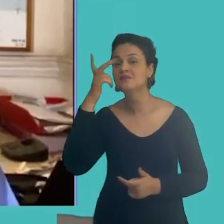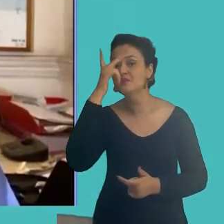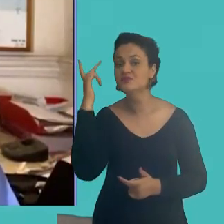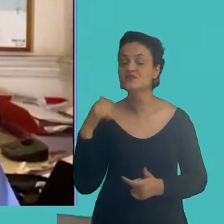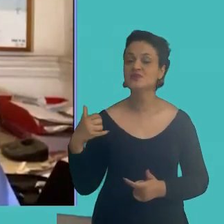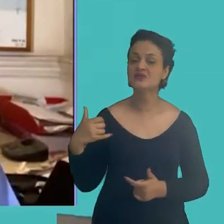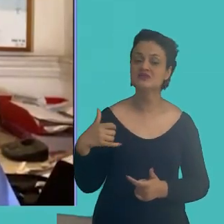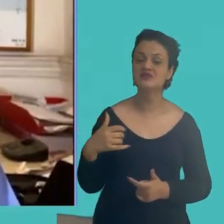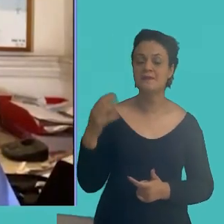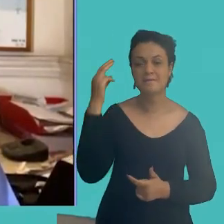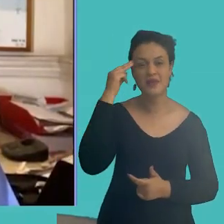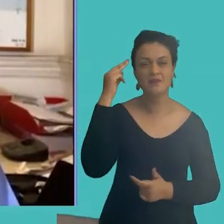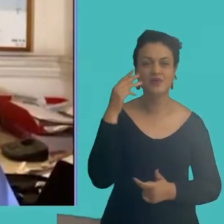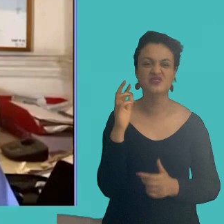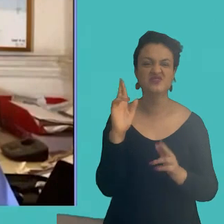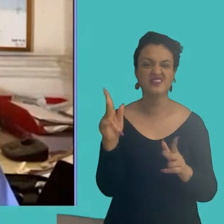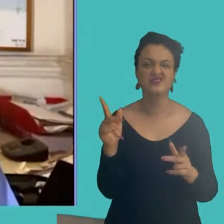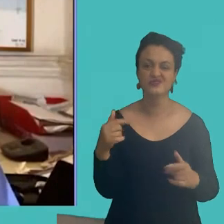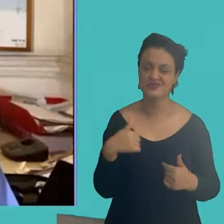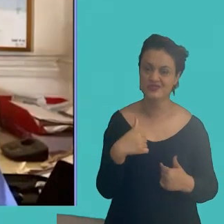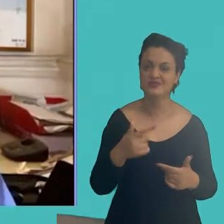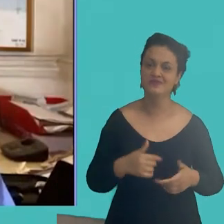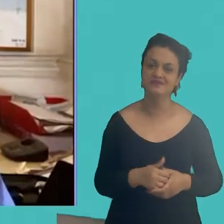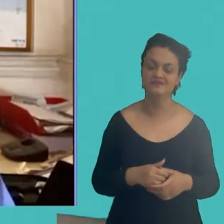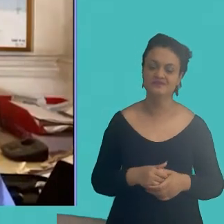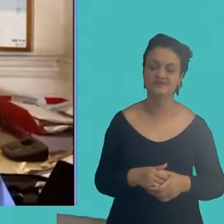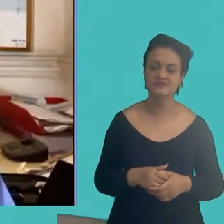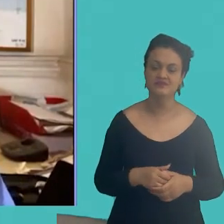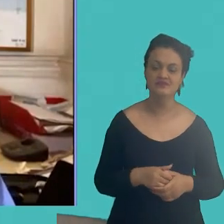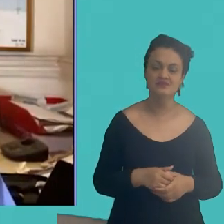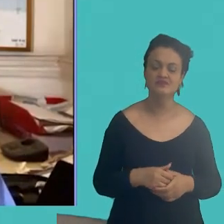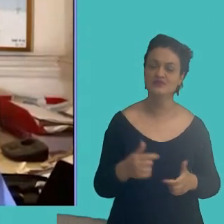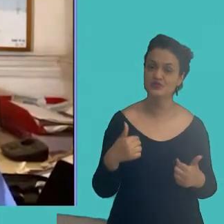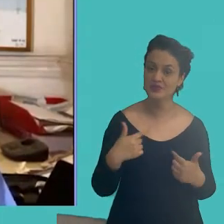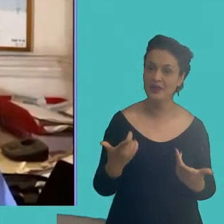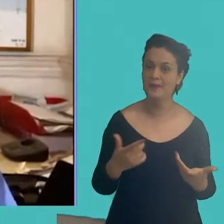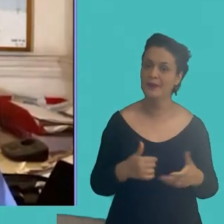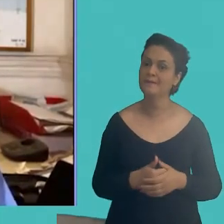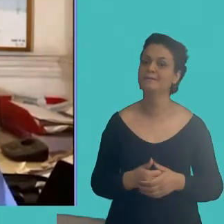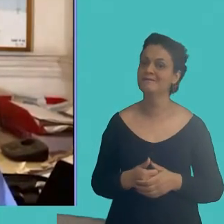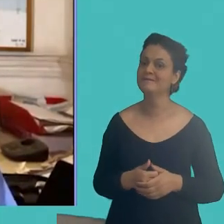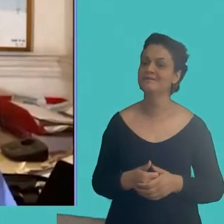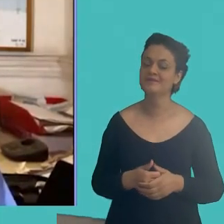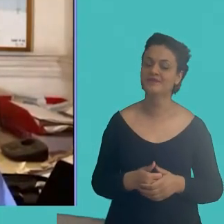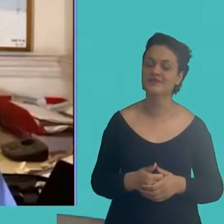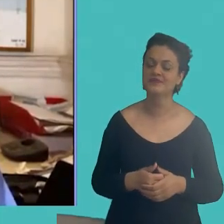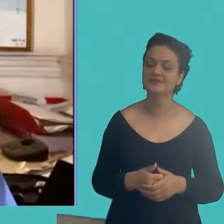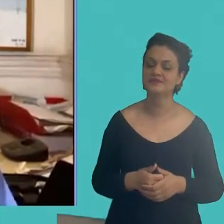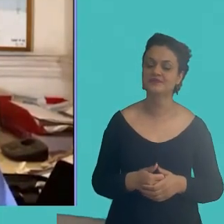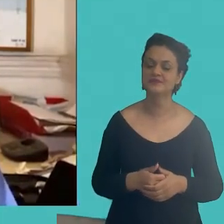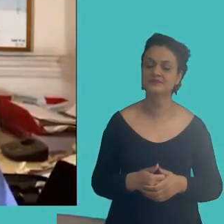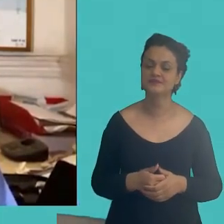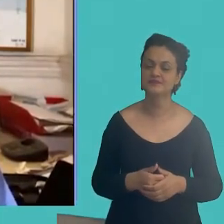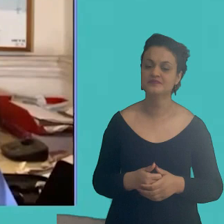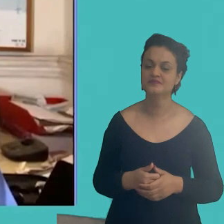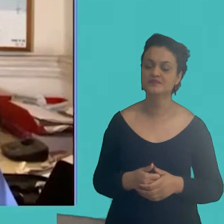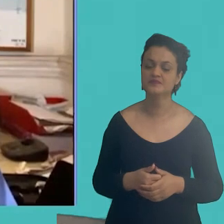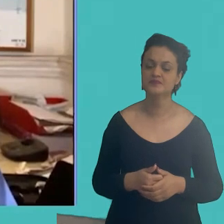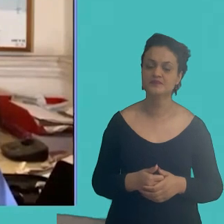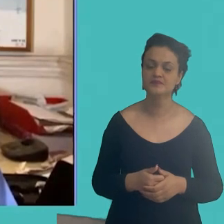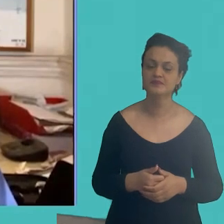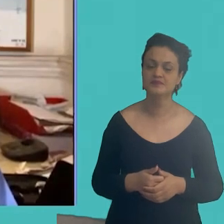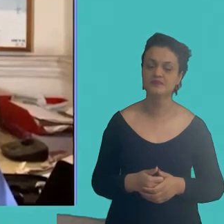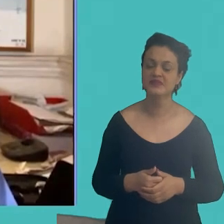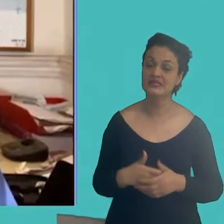memória de tragédias e de momentos de sofrimento do que a minha geração, a dos setentões, que é para onde eu estou indo esse ano. Nesse